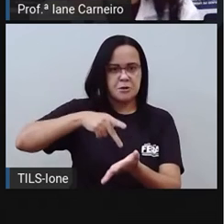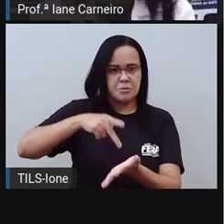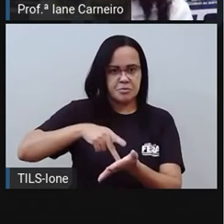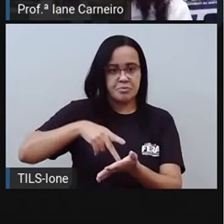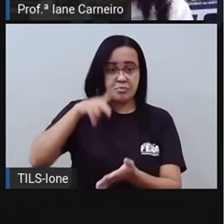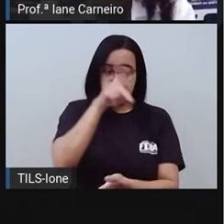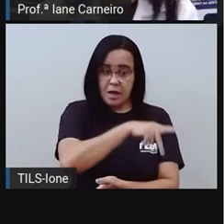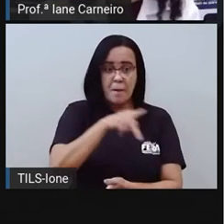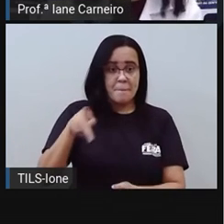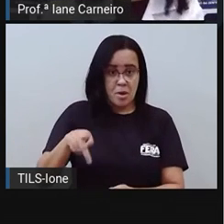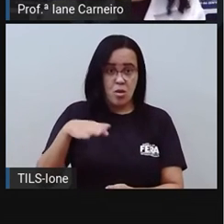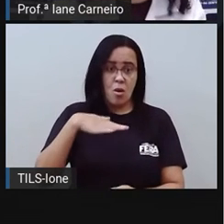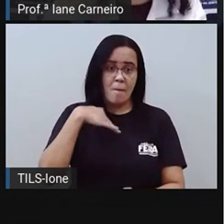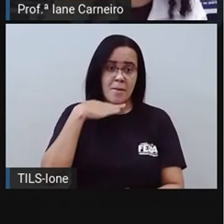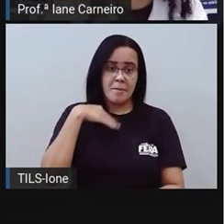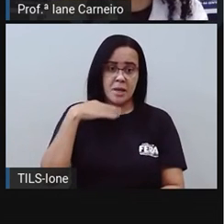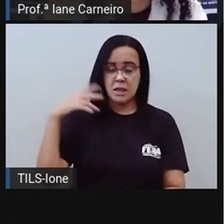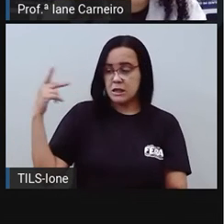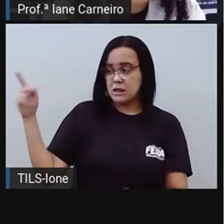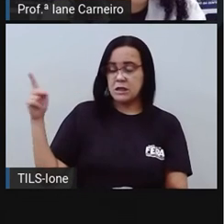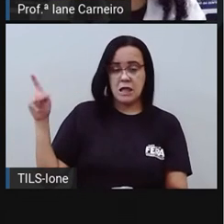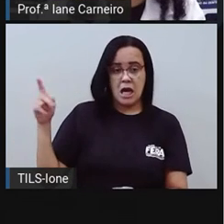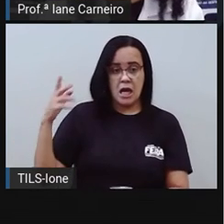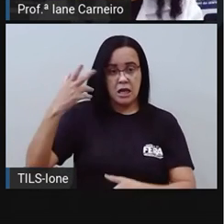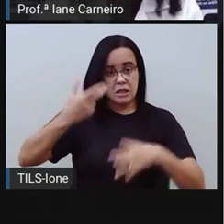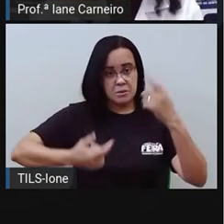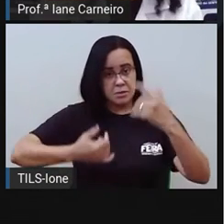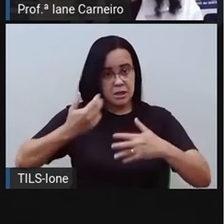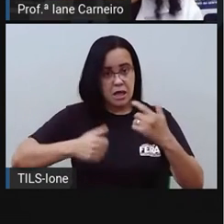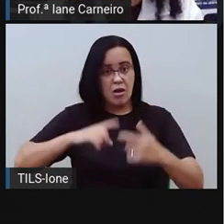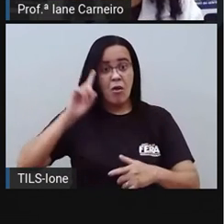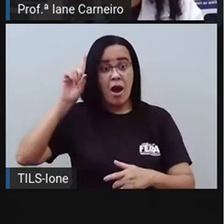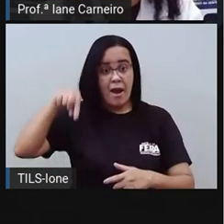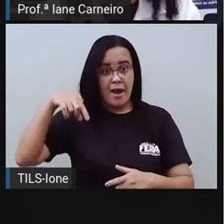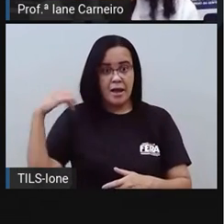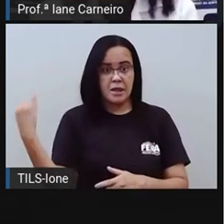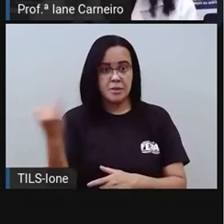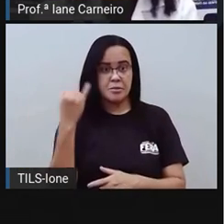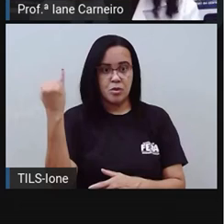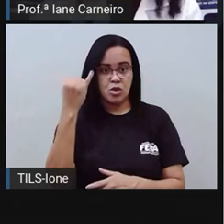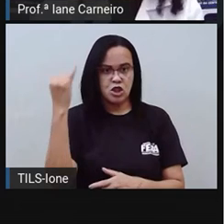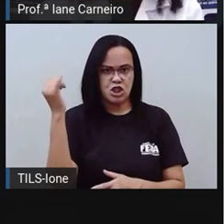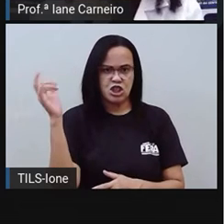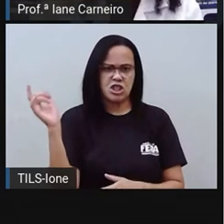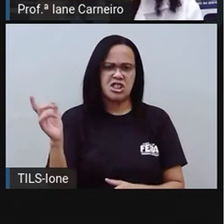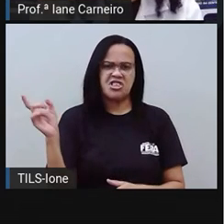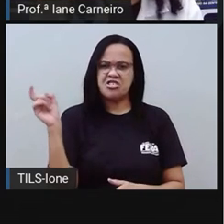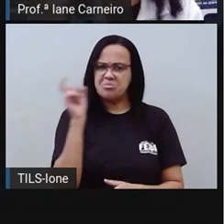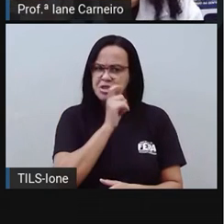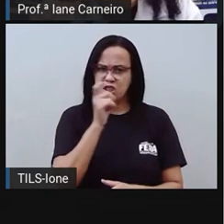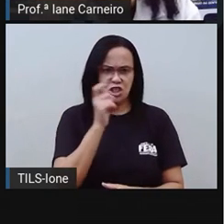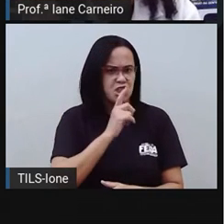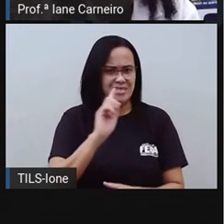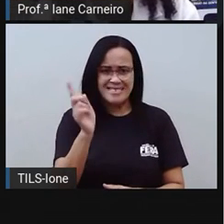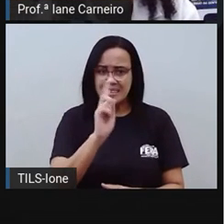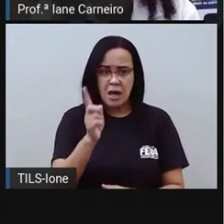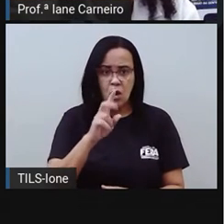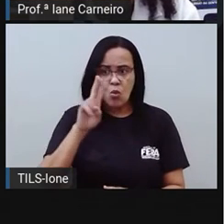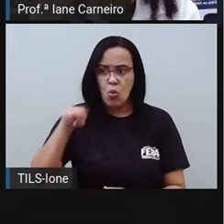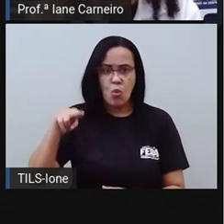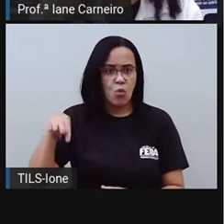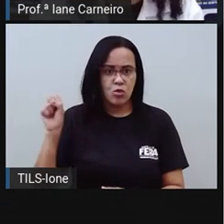que aquilo, né, me causasse dor, me deixasse triste, né? Mesmo que eu fosse ficar lá, ó,